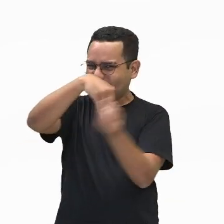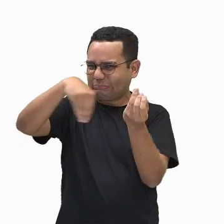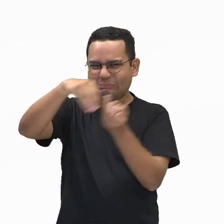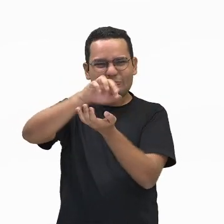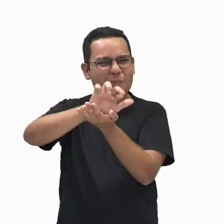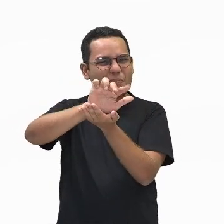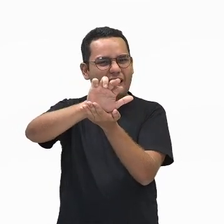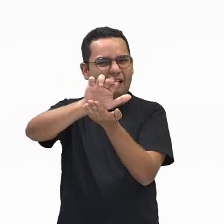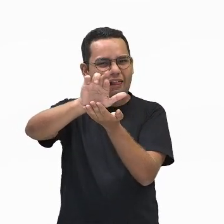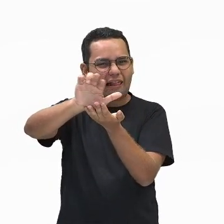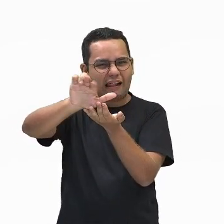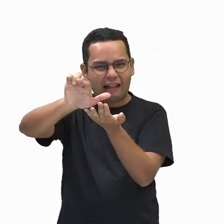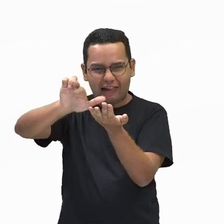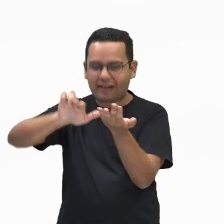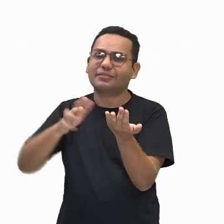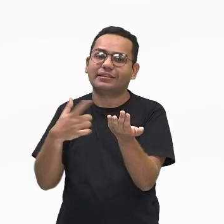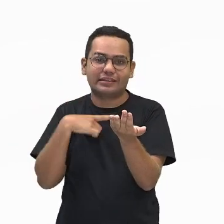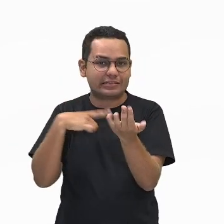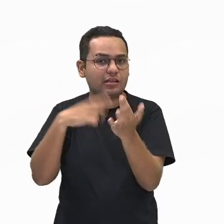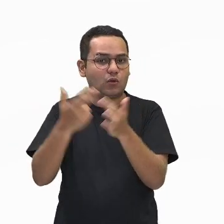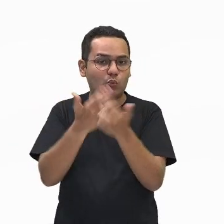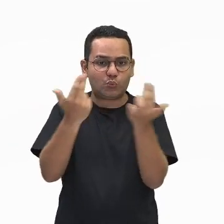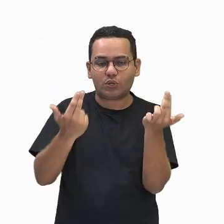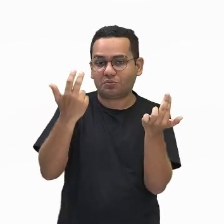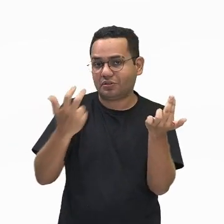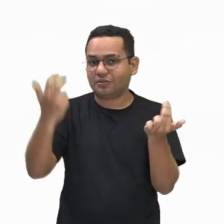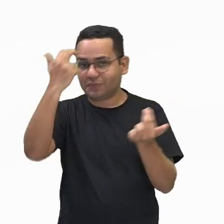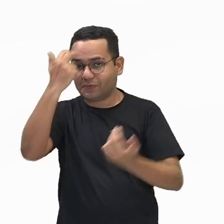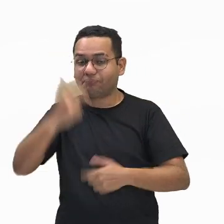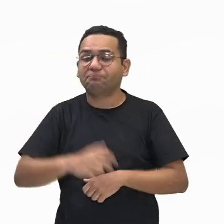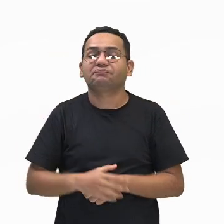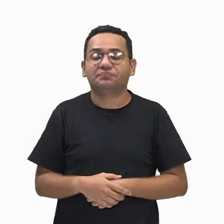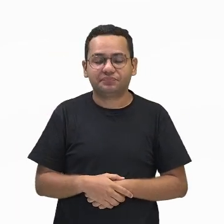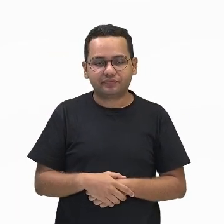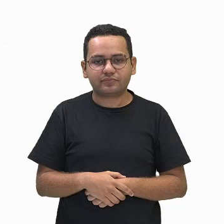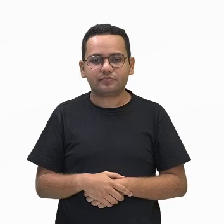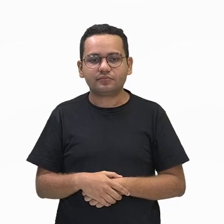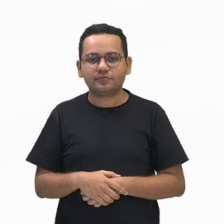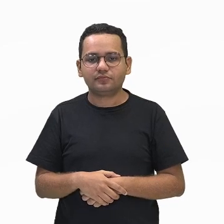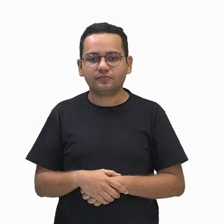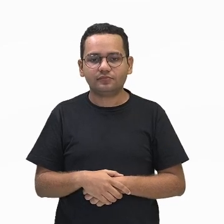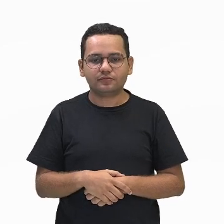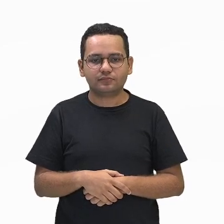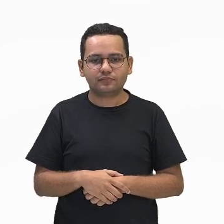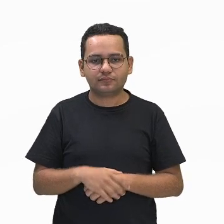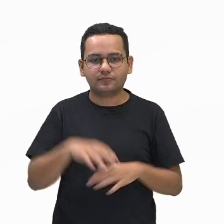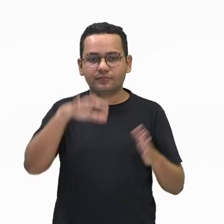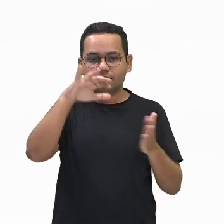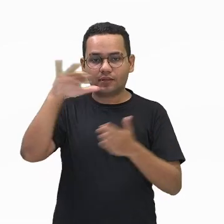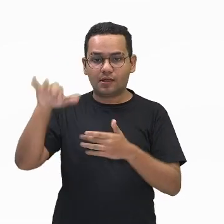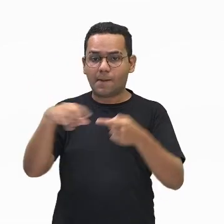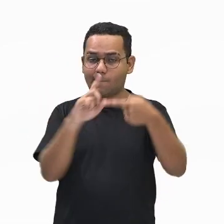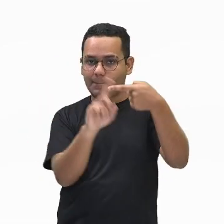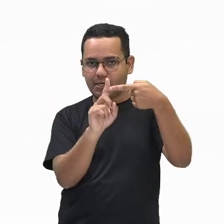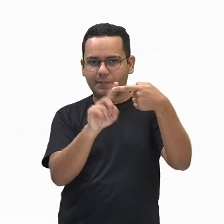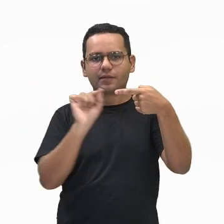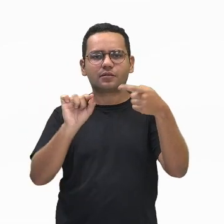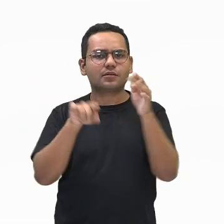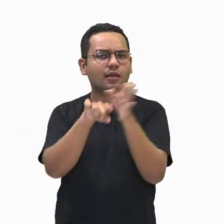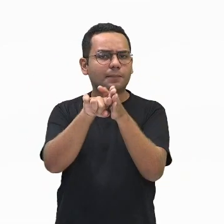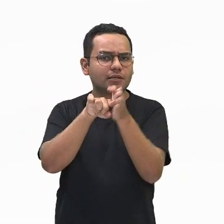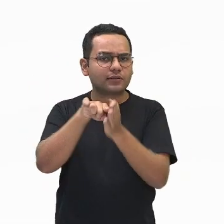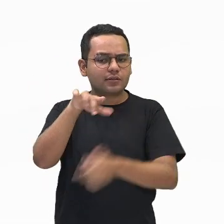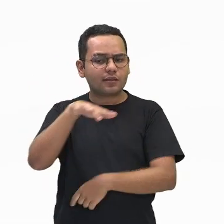multiculturalidade, multietnicidade que o Brasil possui. Então, a gente tem aqui a primeira etapa, essa etapa da